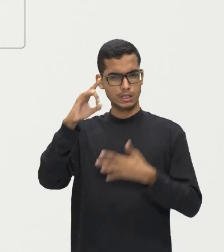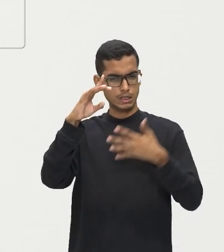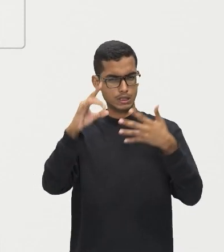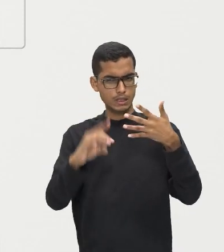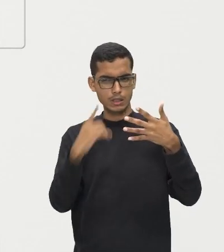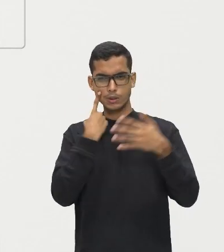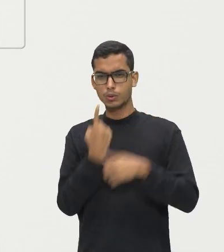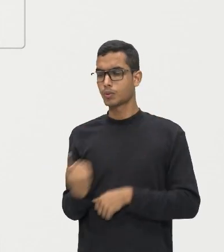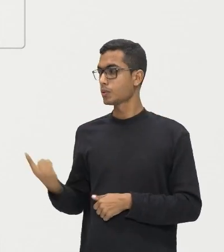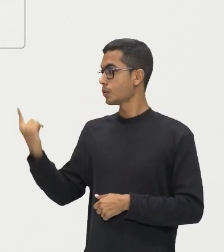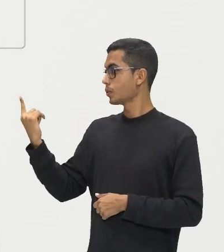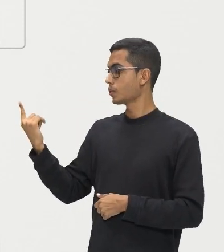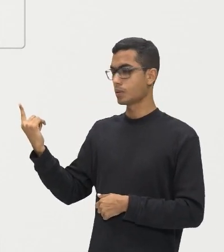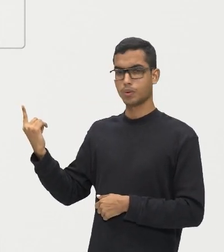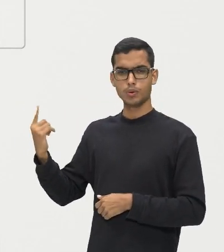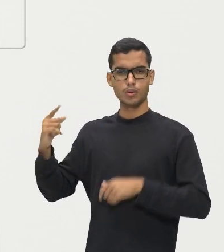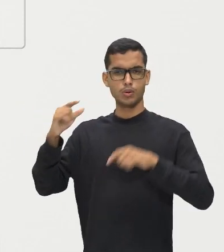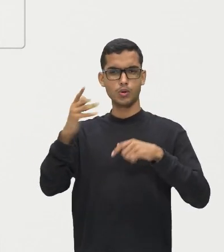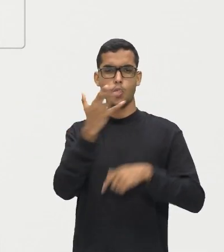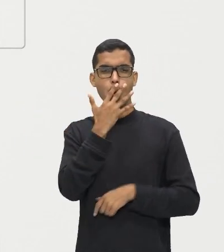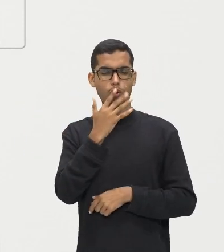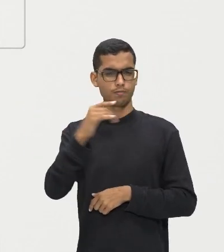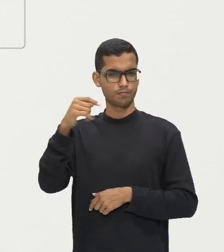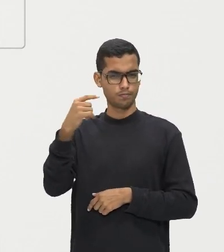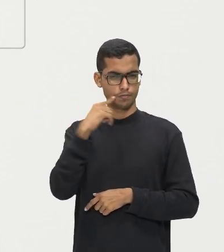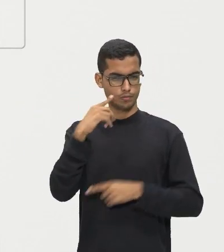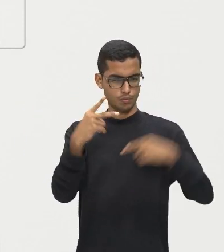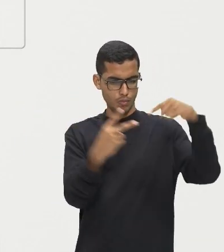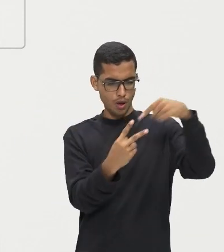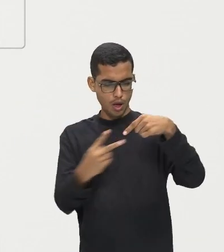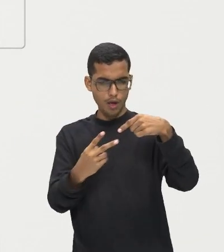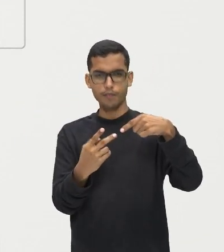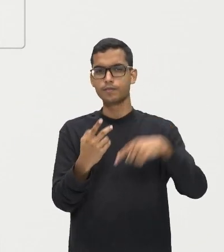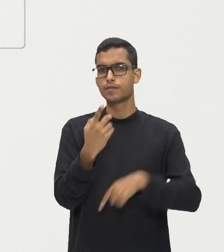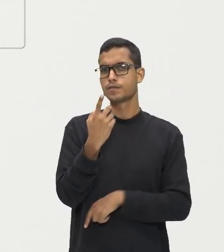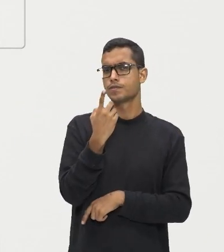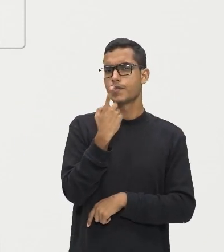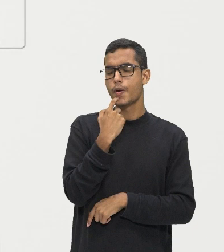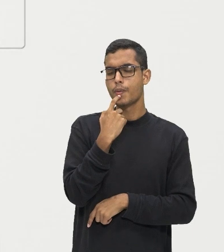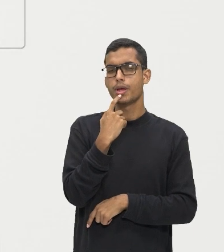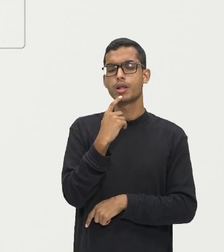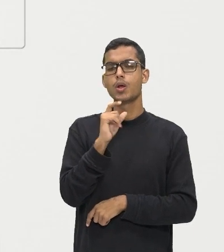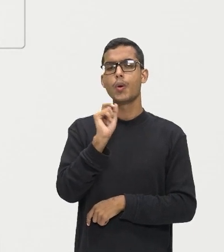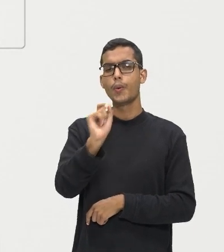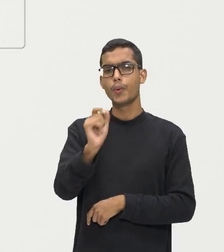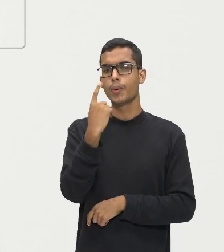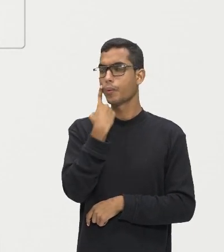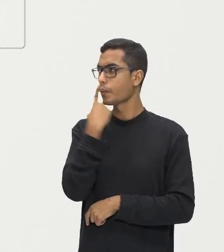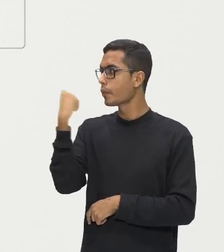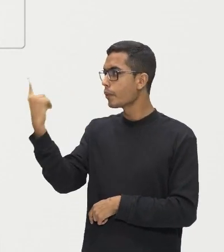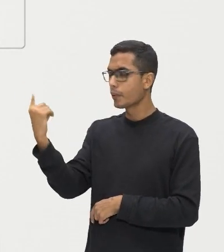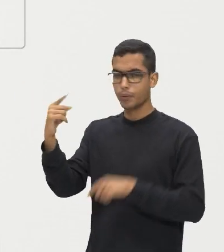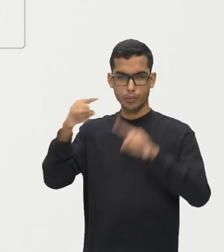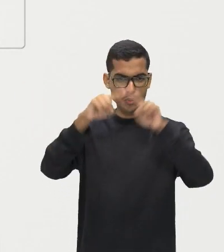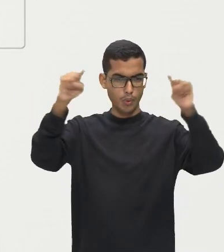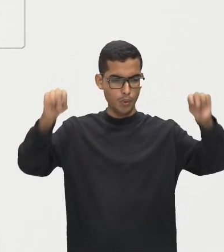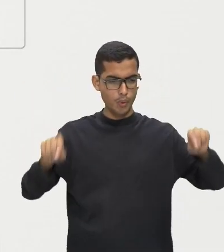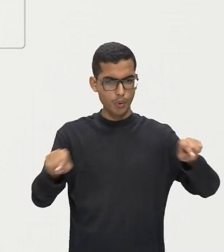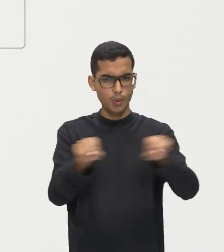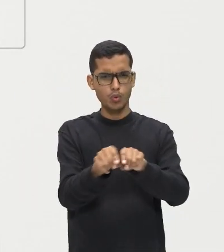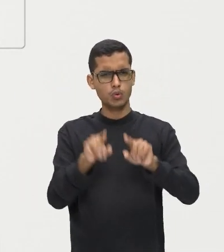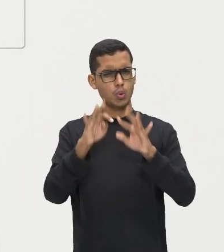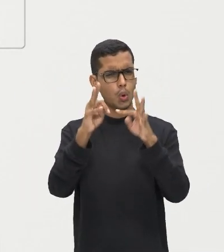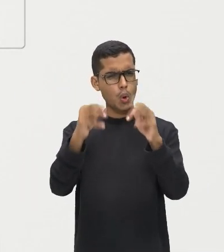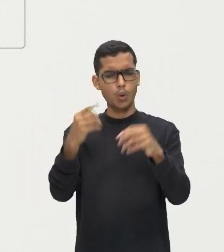uma legenda. Por que essa legenda é tão grande? Por que são vários? Porque são vários itens que